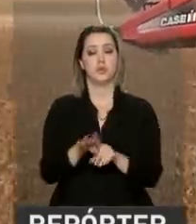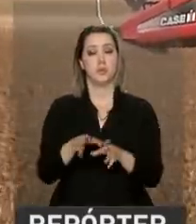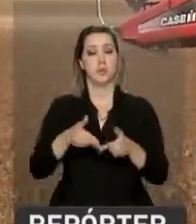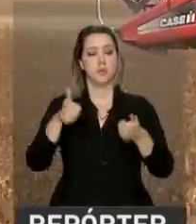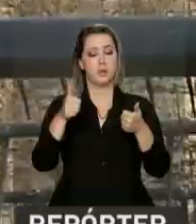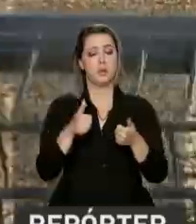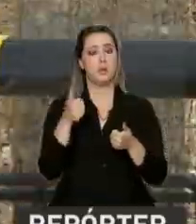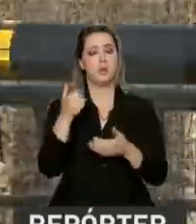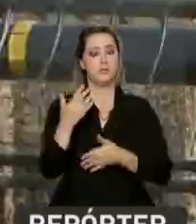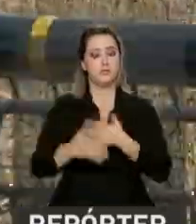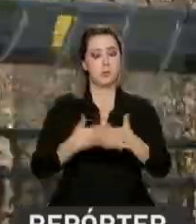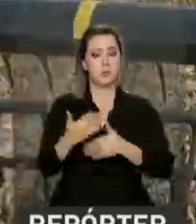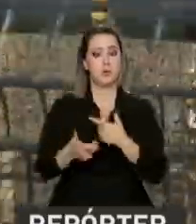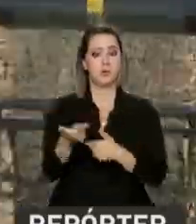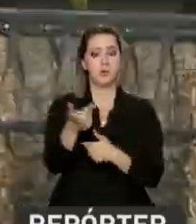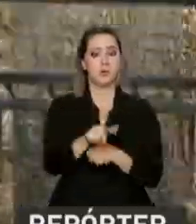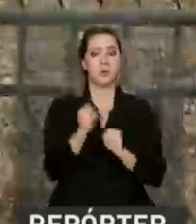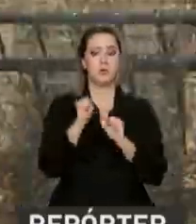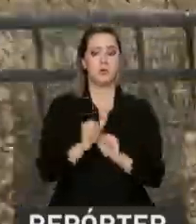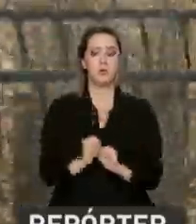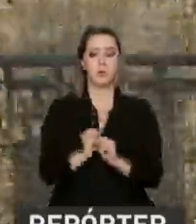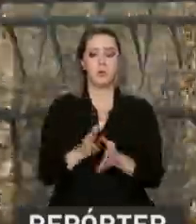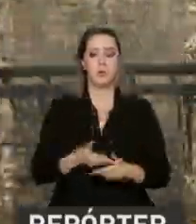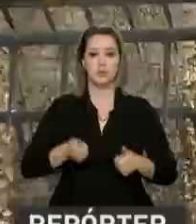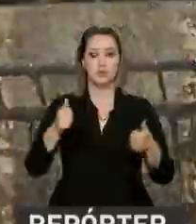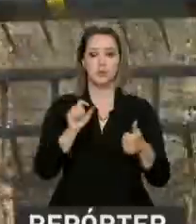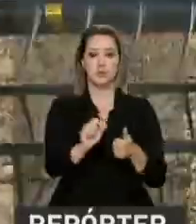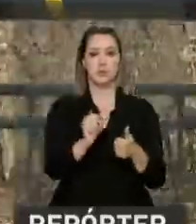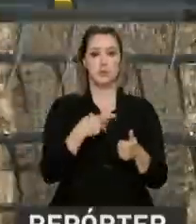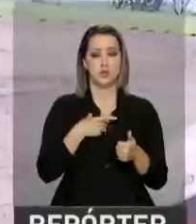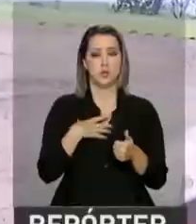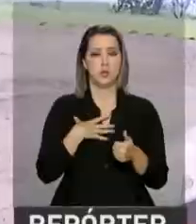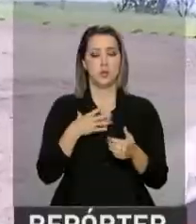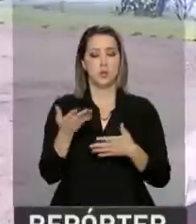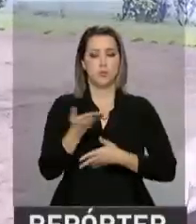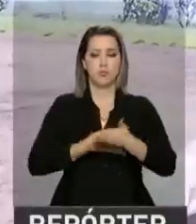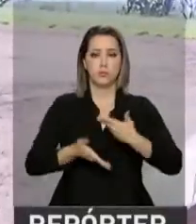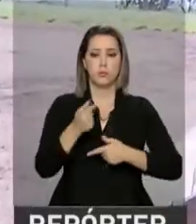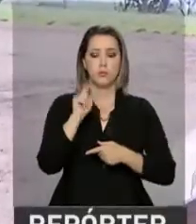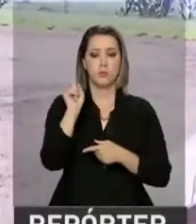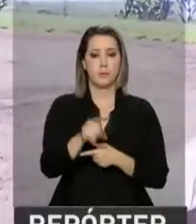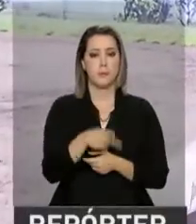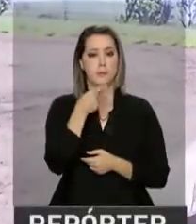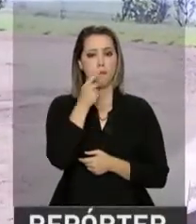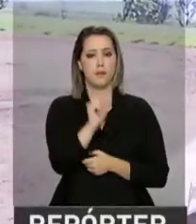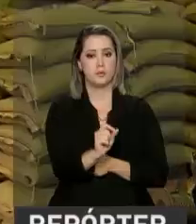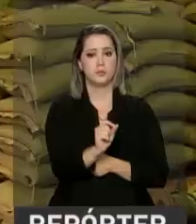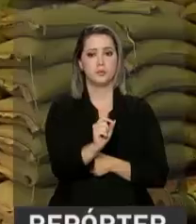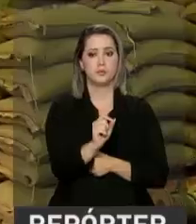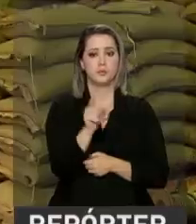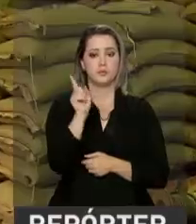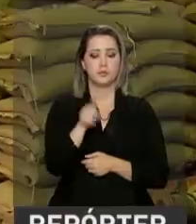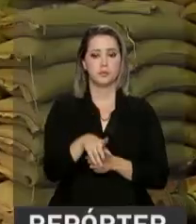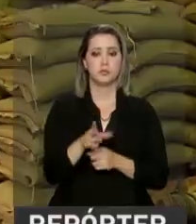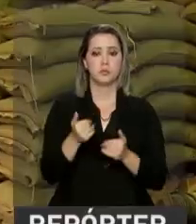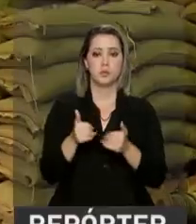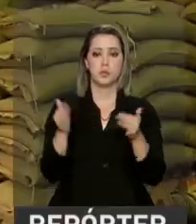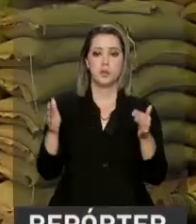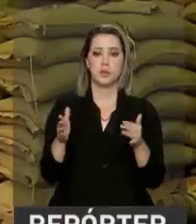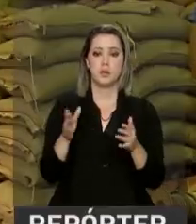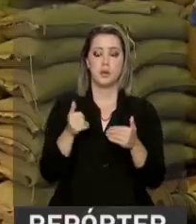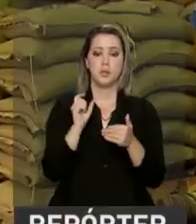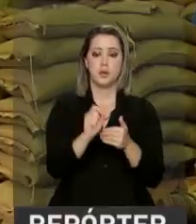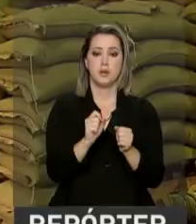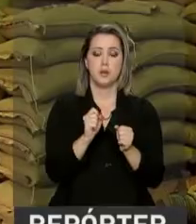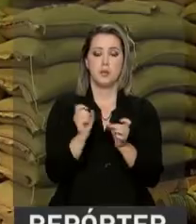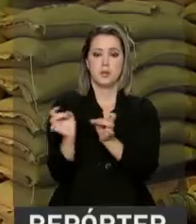aumentar a produção, outra forma do Brasil ampliar a participação no mercado mundial de alimentos, segundo o ministro Blairo Maggi, é abrir as portas para